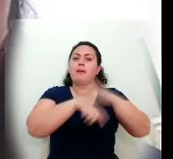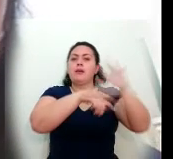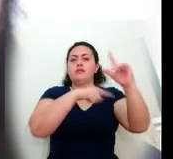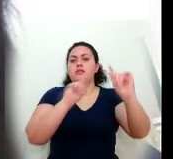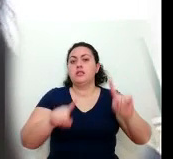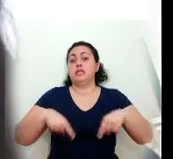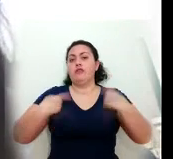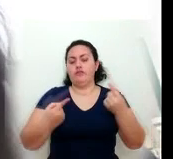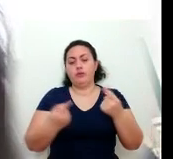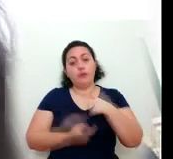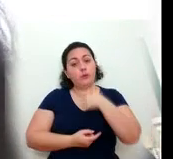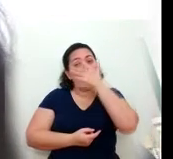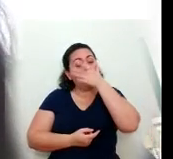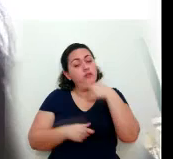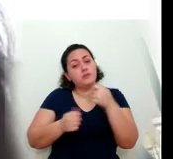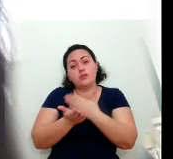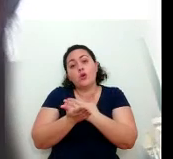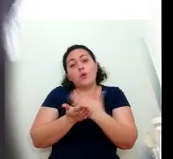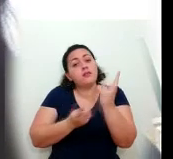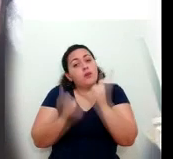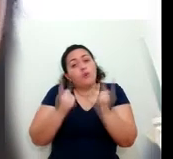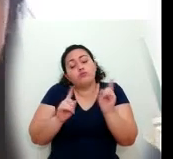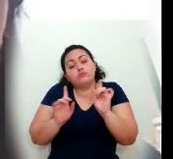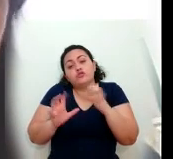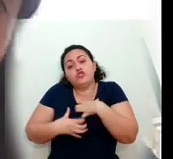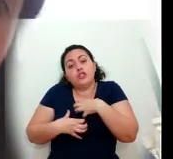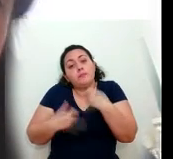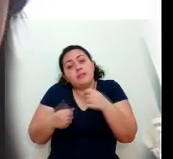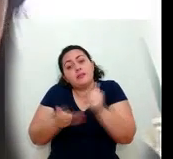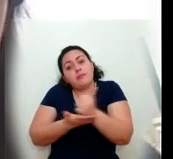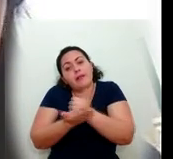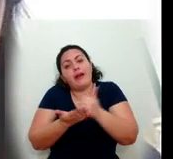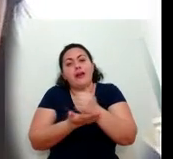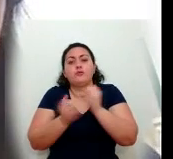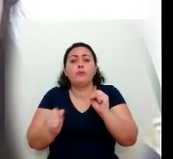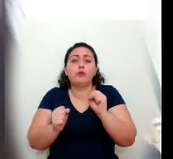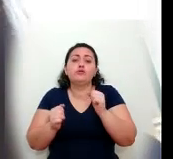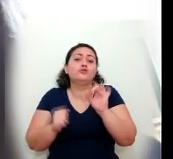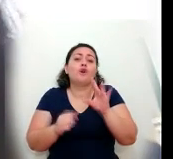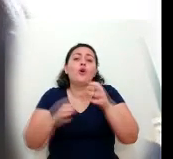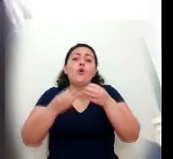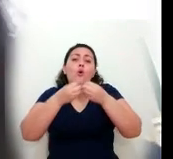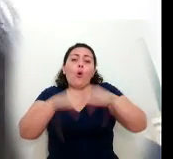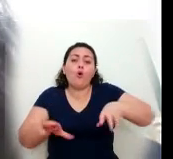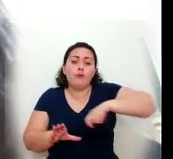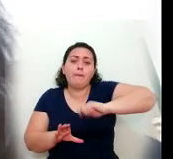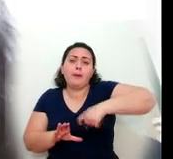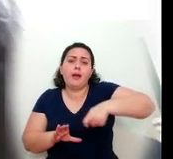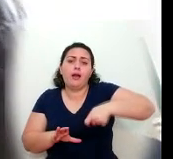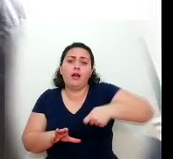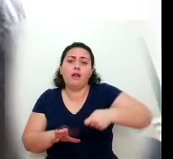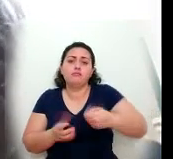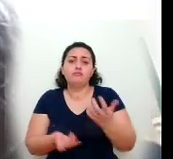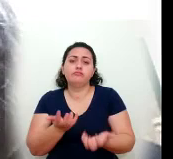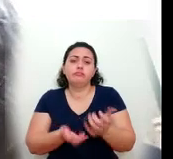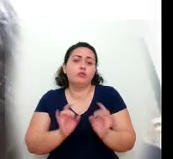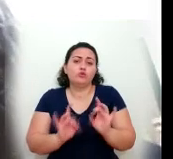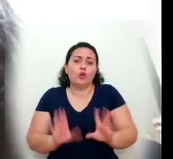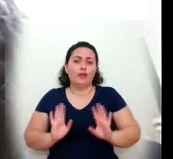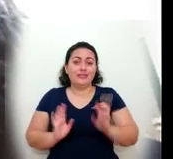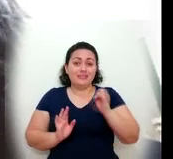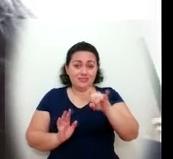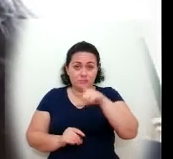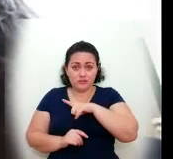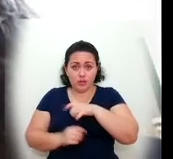acaba buscando desafios maiores, né? Mas acho que tem que começar de alguma forma, né? Que pode ser com um ovo mexido, né? Exemplo, quem tem ovo